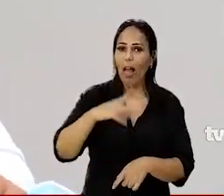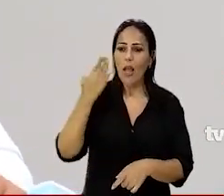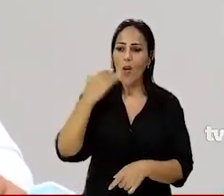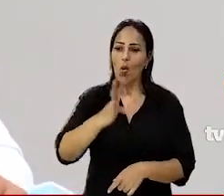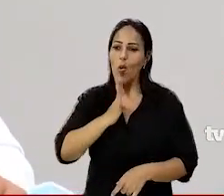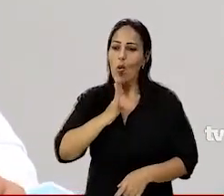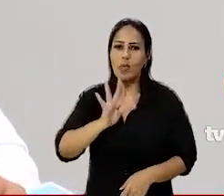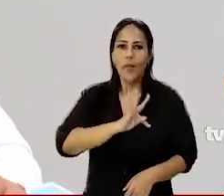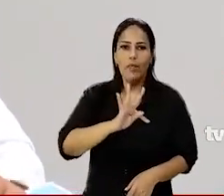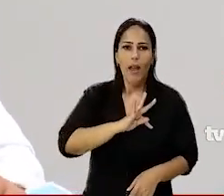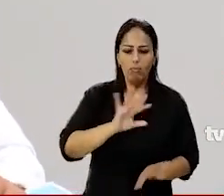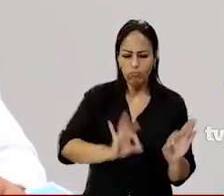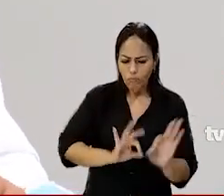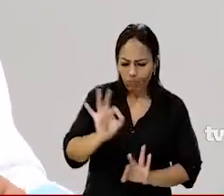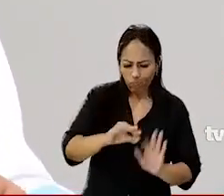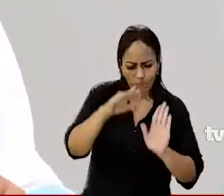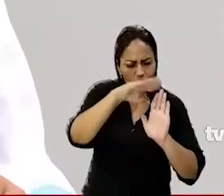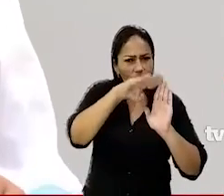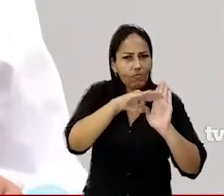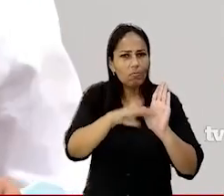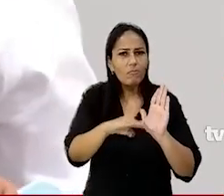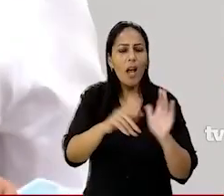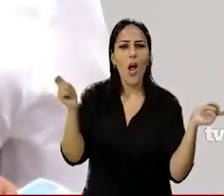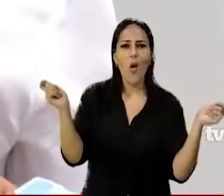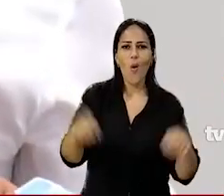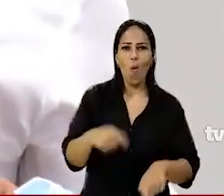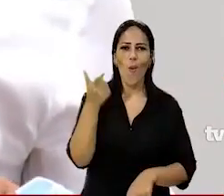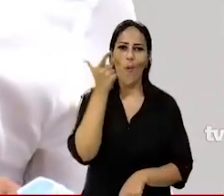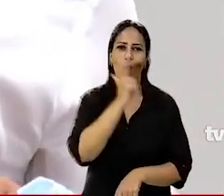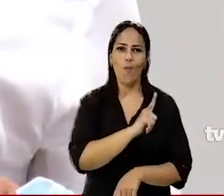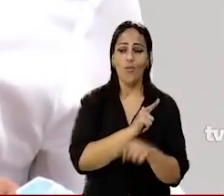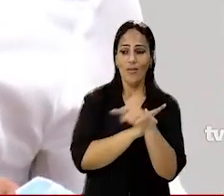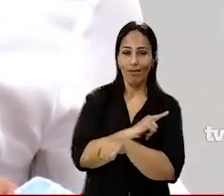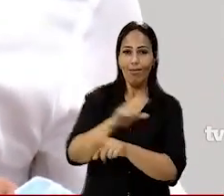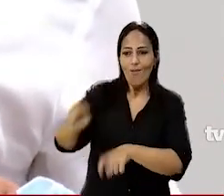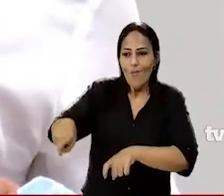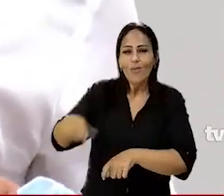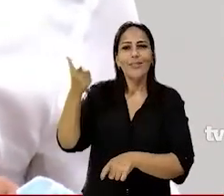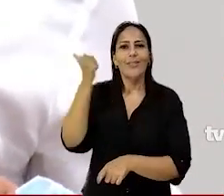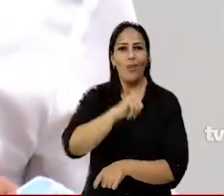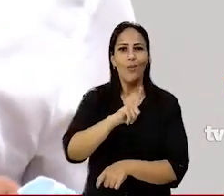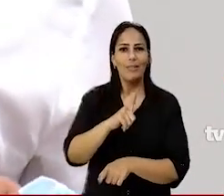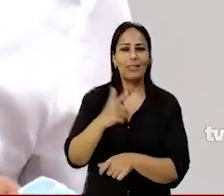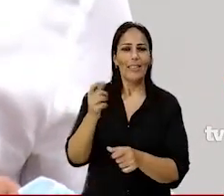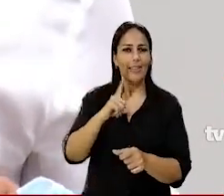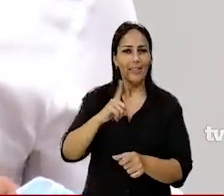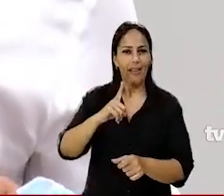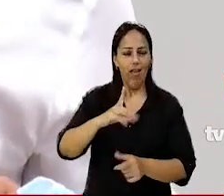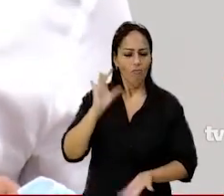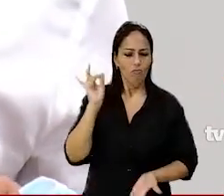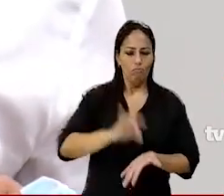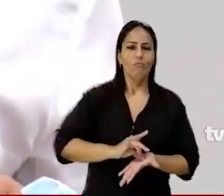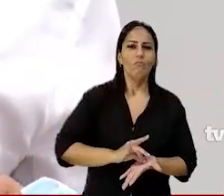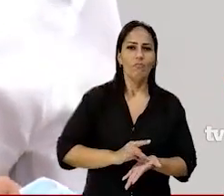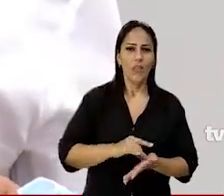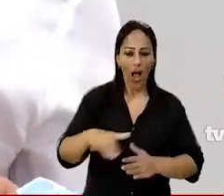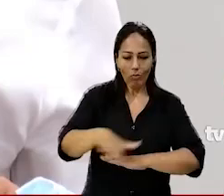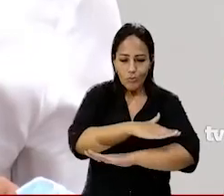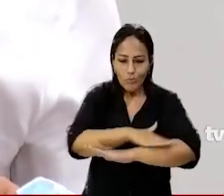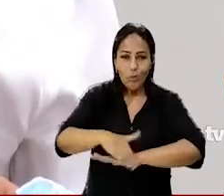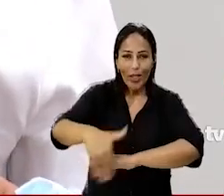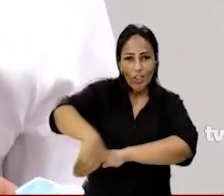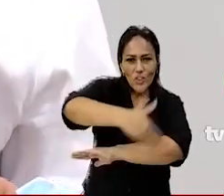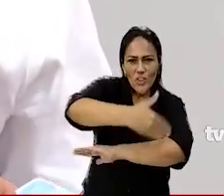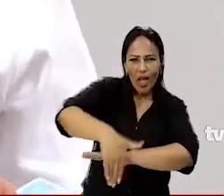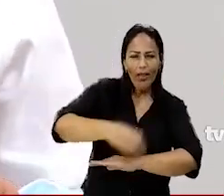fazer um cronograma para a gente permitir que esse homem do campo tenha acesso à dignidade, à estrada de